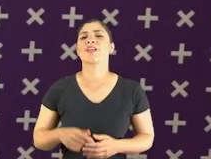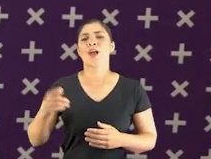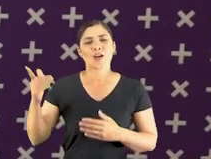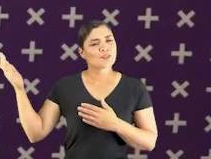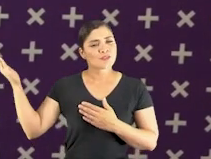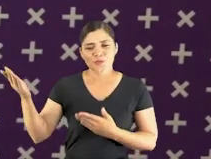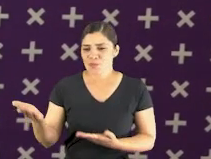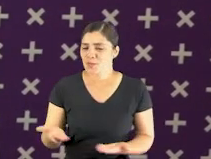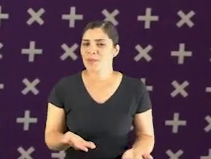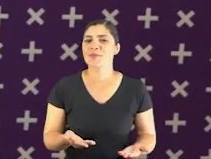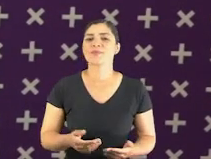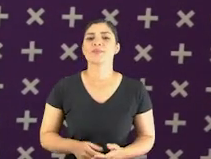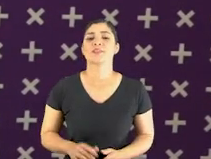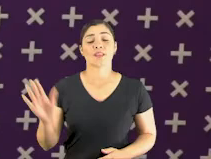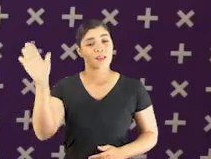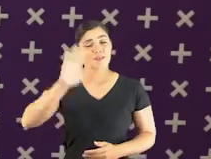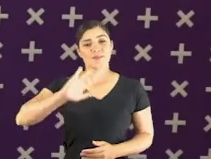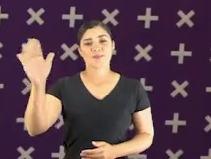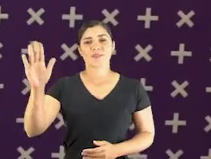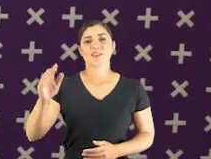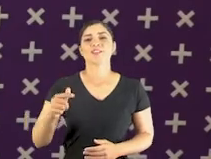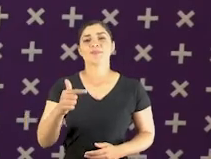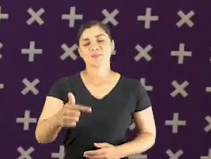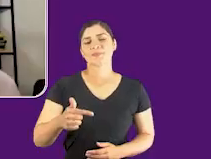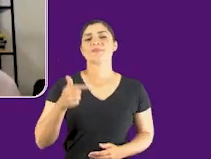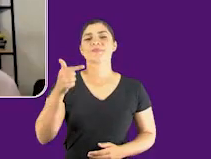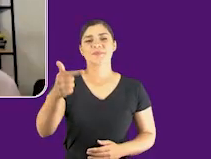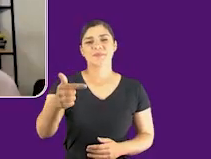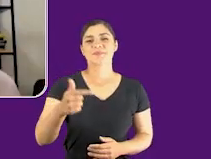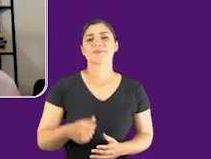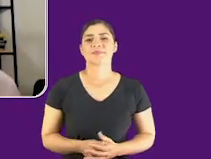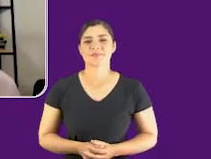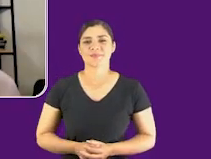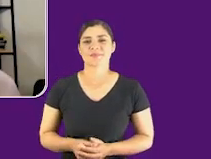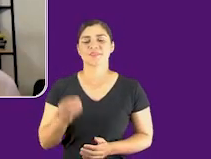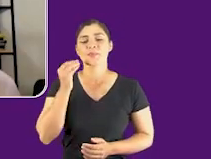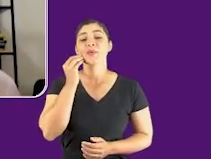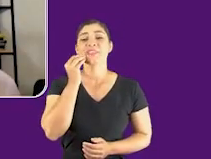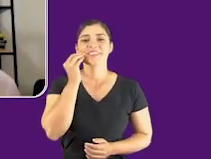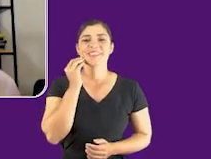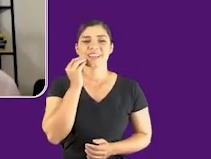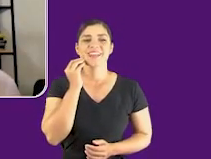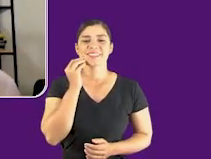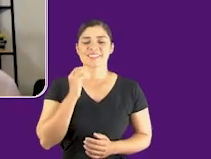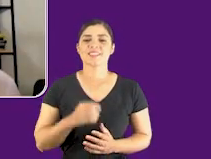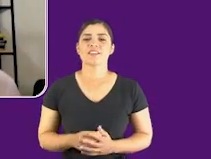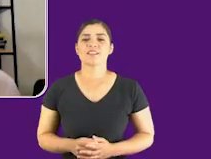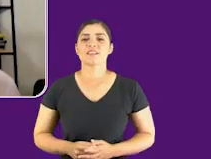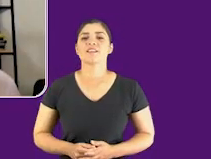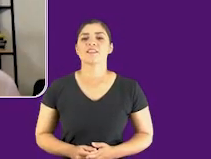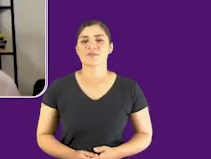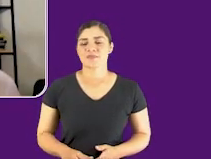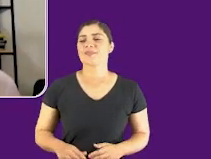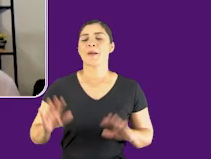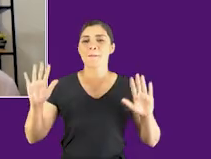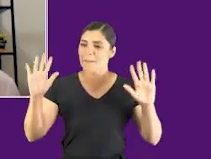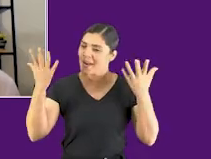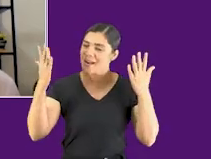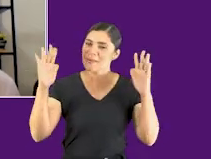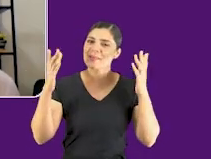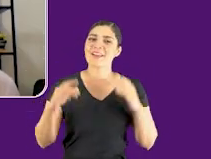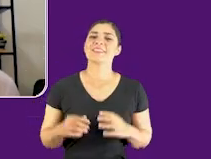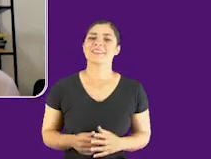seja sempre muito bem-vindo e até uma próxima oportunidade Muito obrigado muito obrigado e parabéns pelo pelo festival